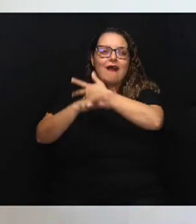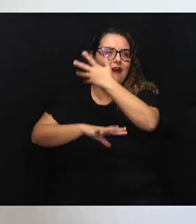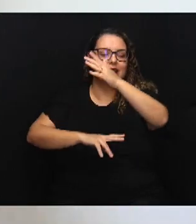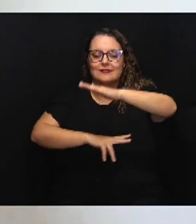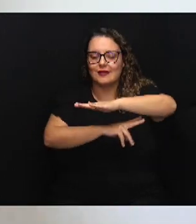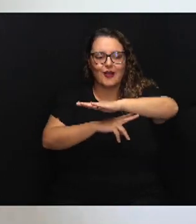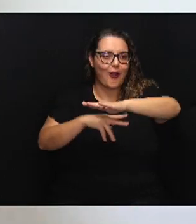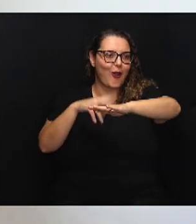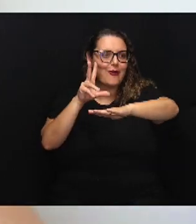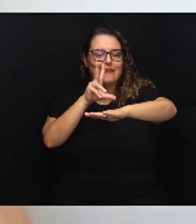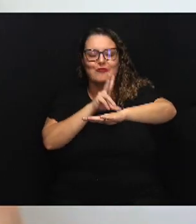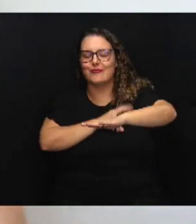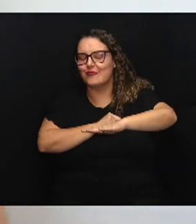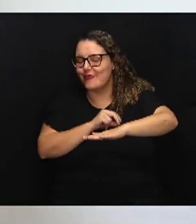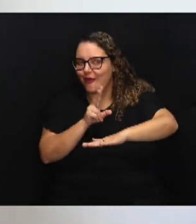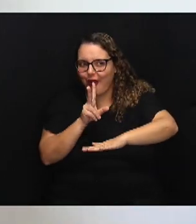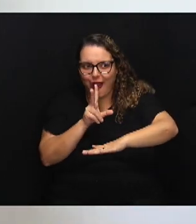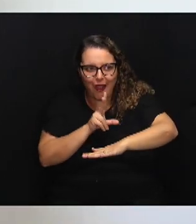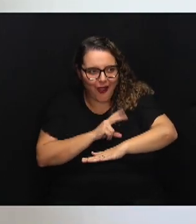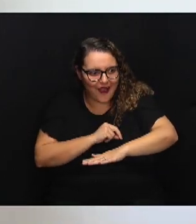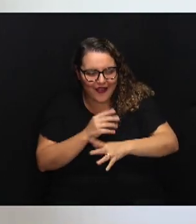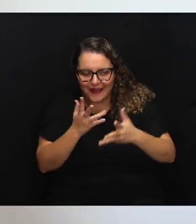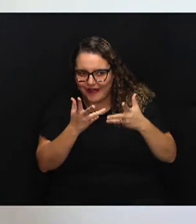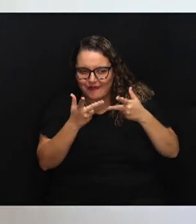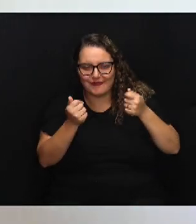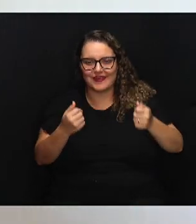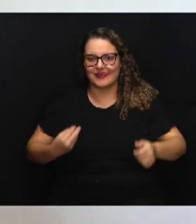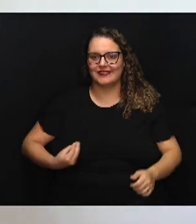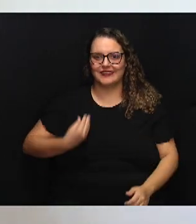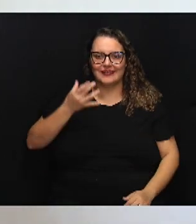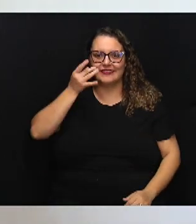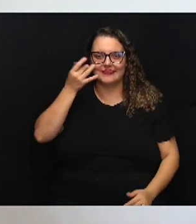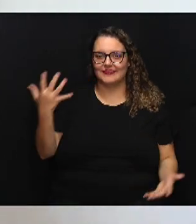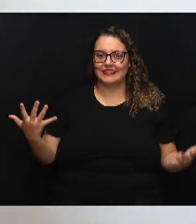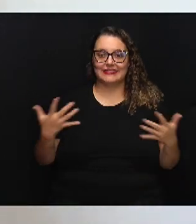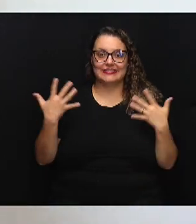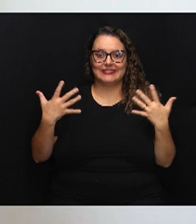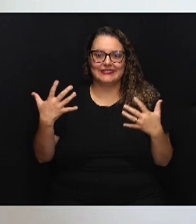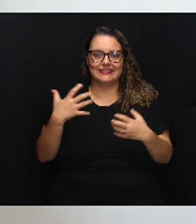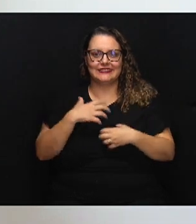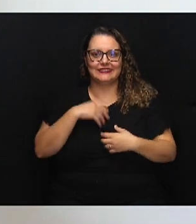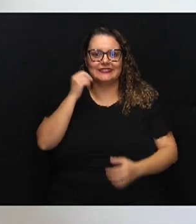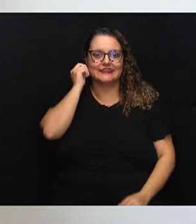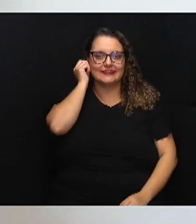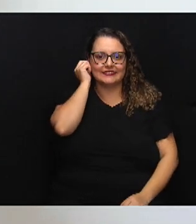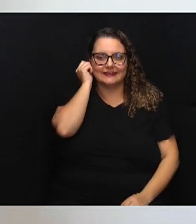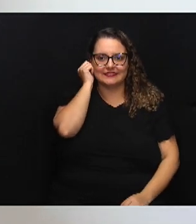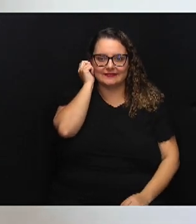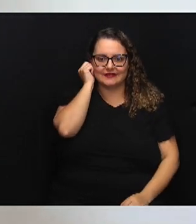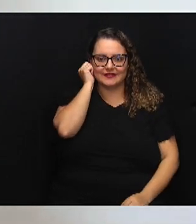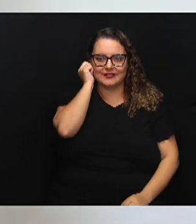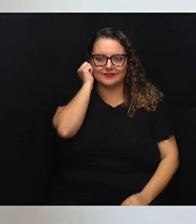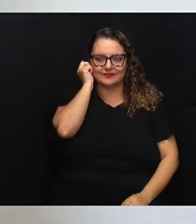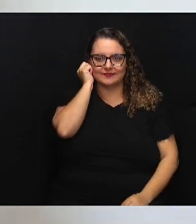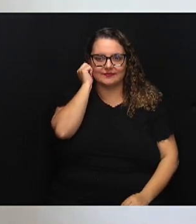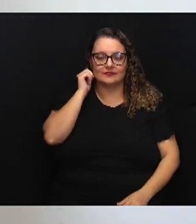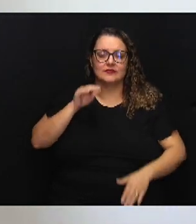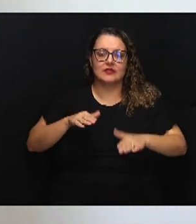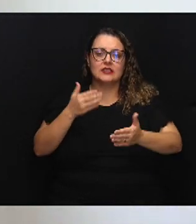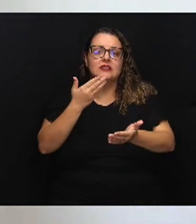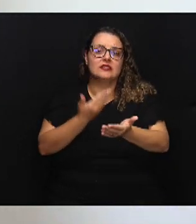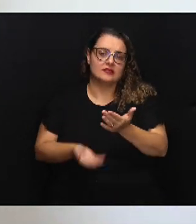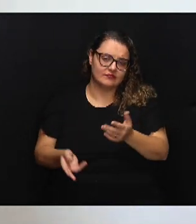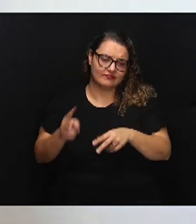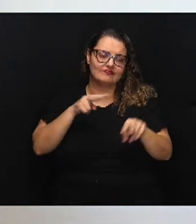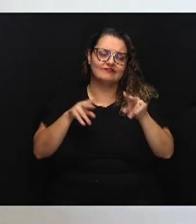ponte, você fala, uau, que magnífico estar aqui, vem aquela alegria, aquele sentimento. E muitas vezes a gente perde o olhar de